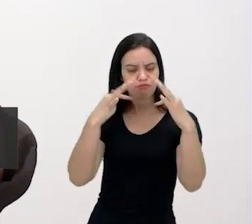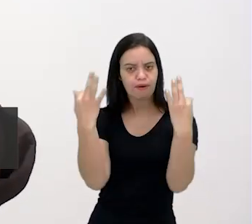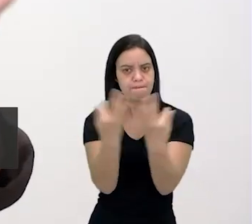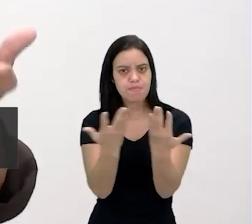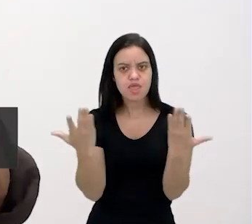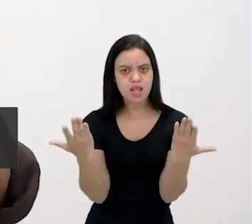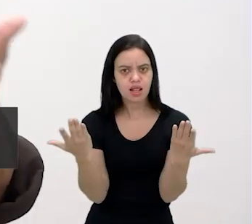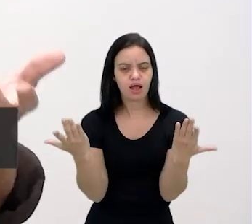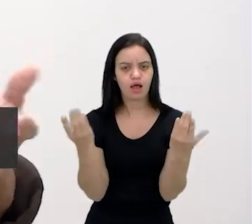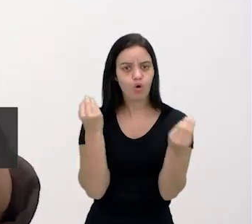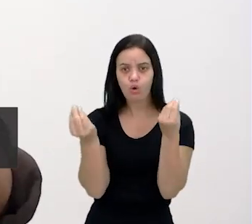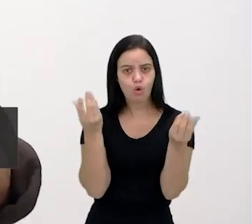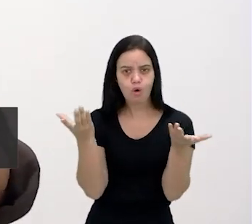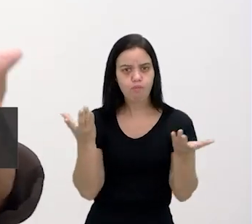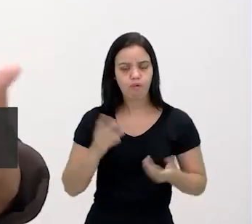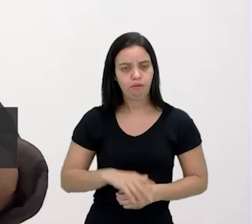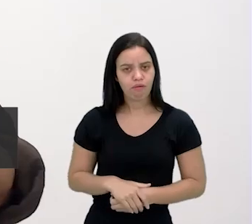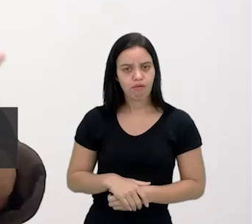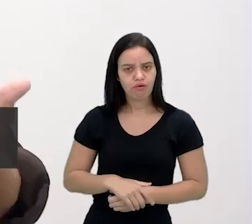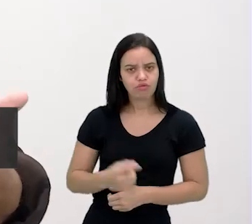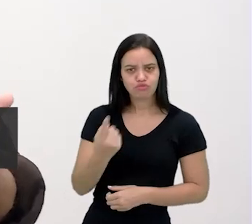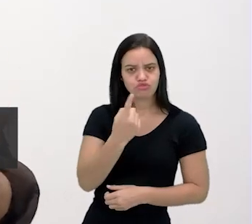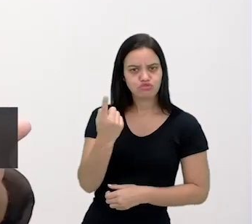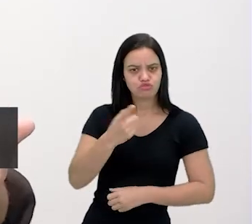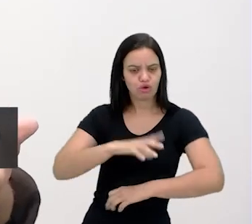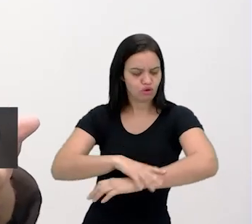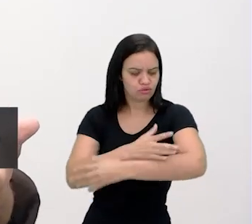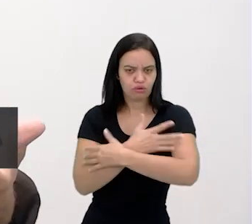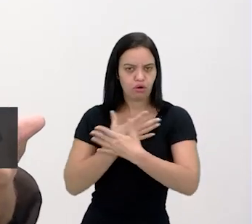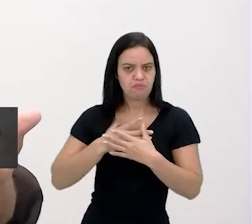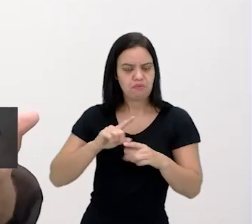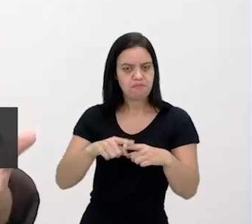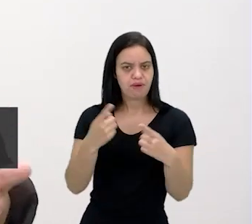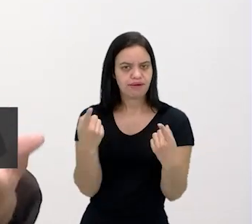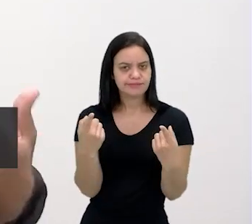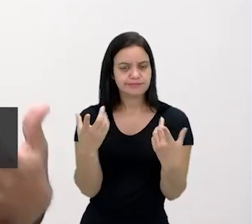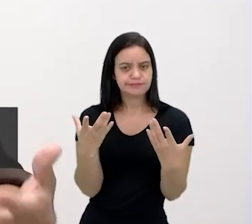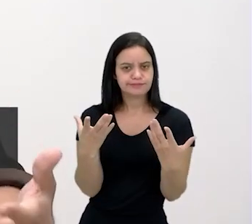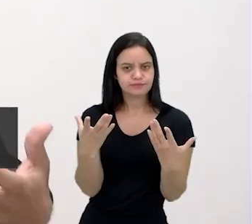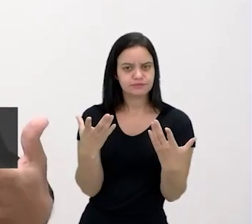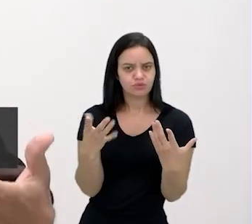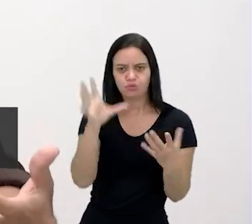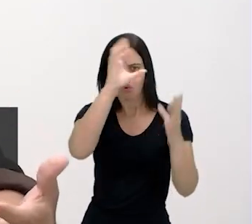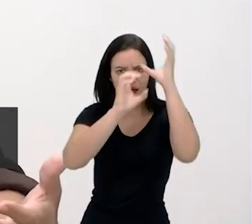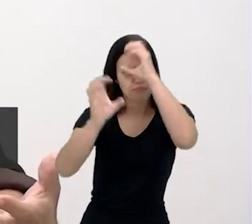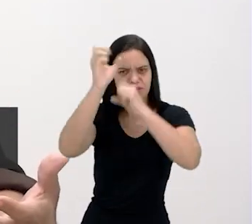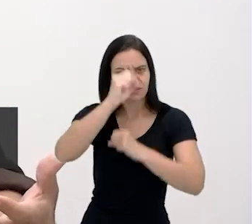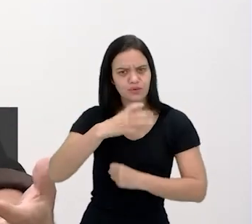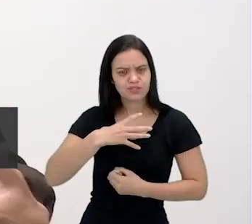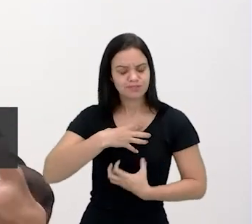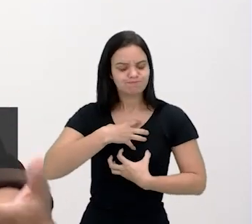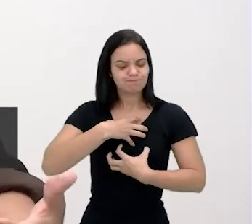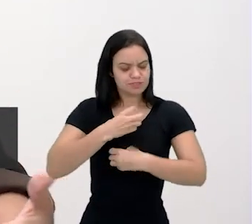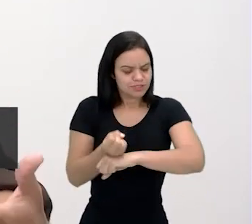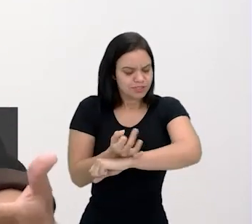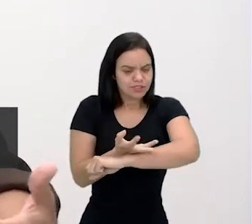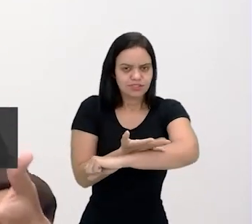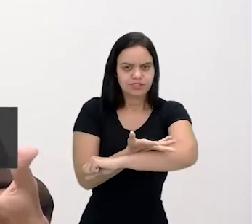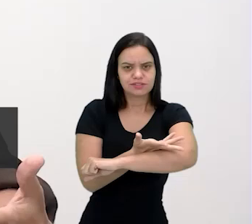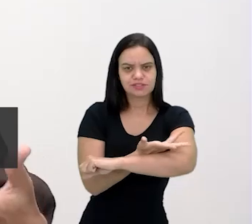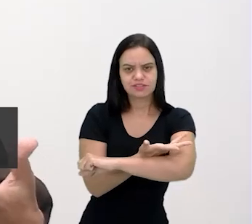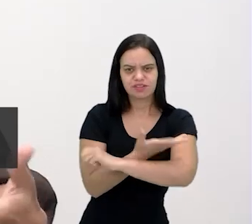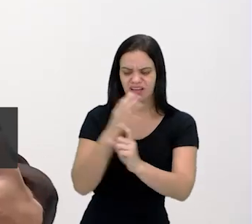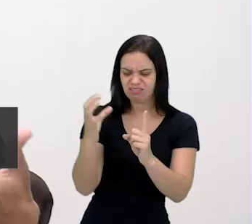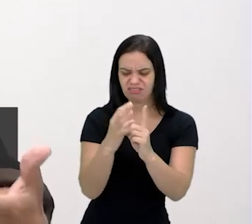esposo, para a tua mãe, para o teu pai, não só a questão carnal, né? Você não aprendeu a sentir isso? As influências